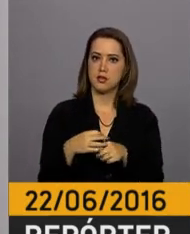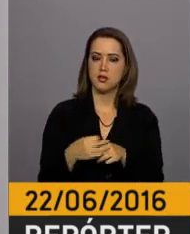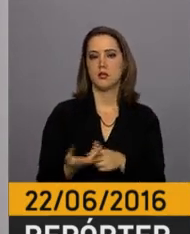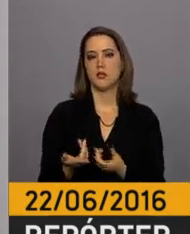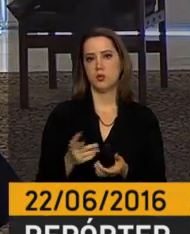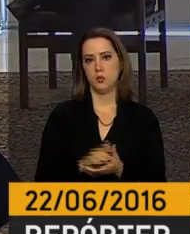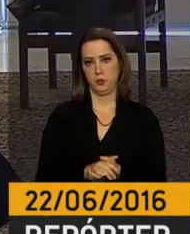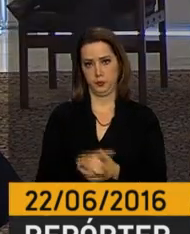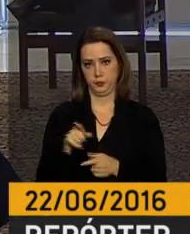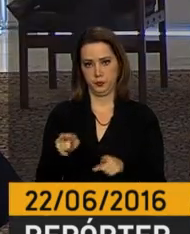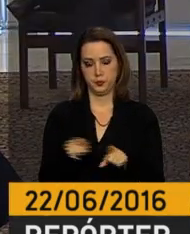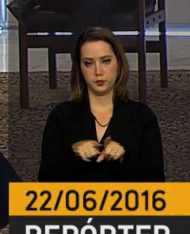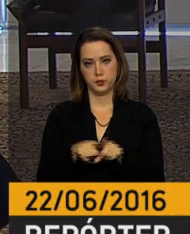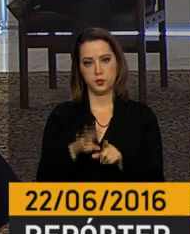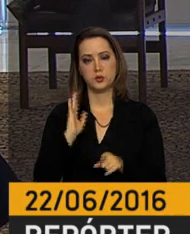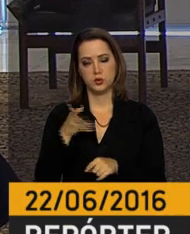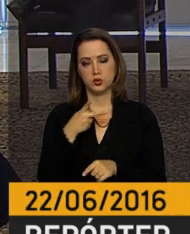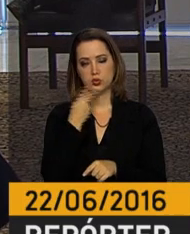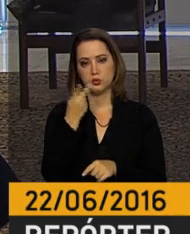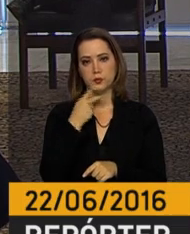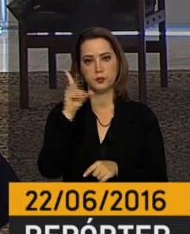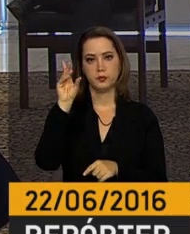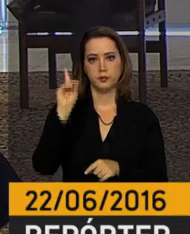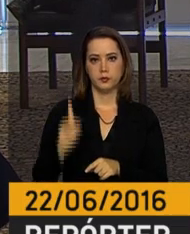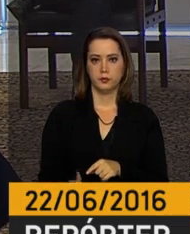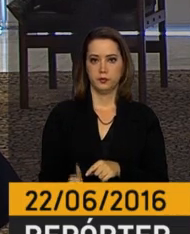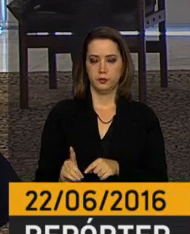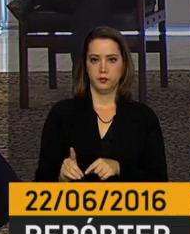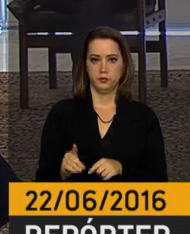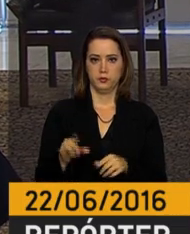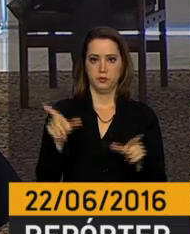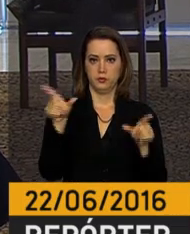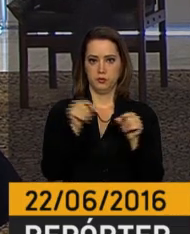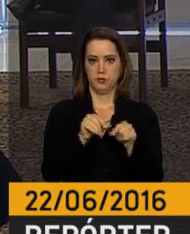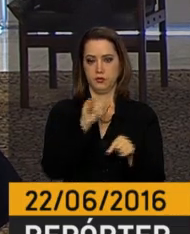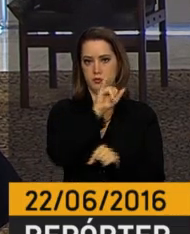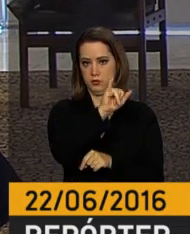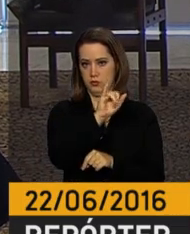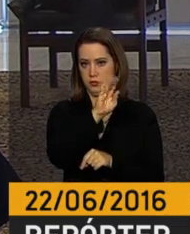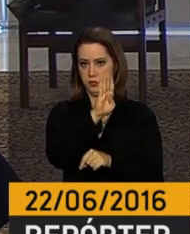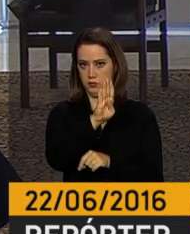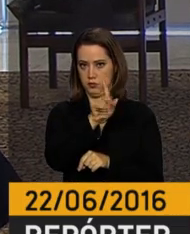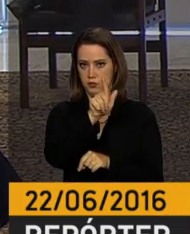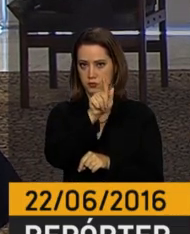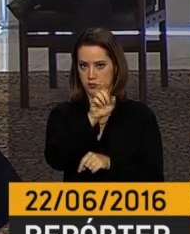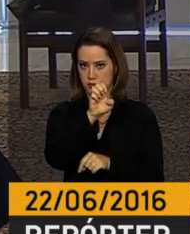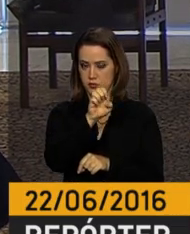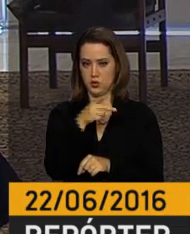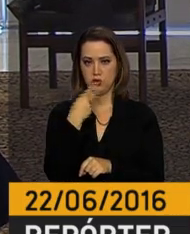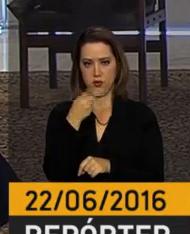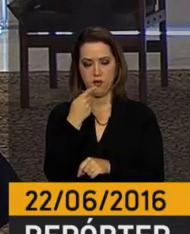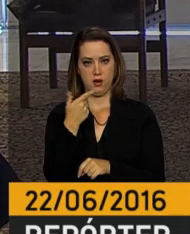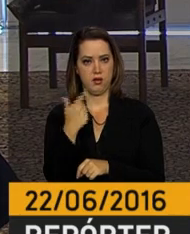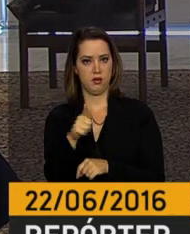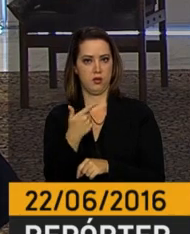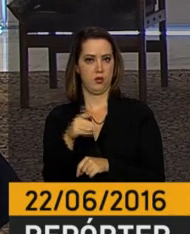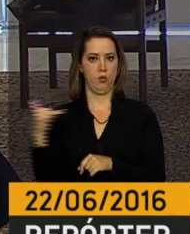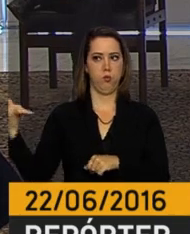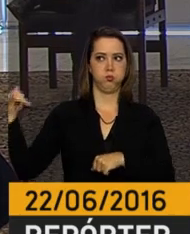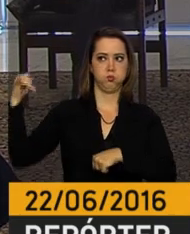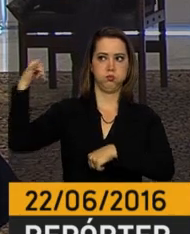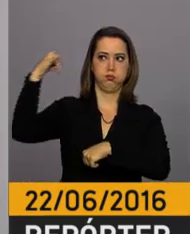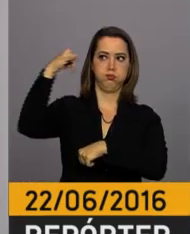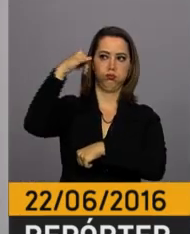os ores do ibg eh presidente que nem avião levanta voo se não tiver as contas